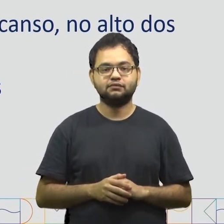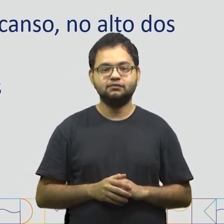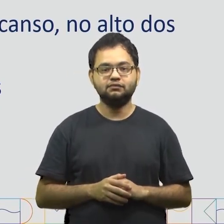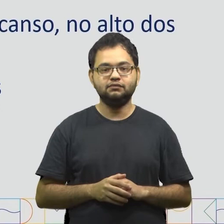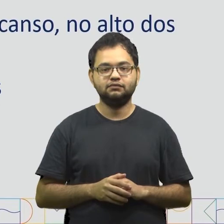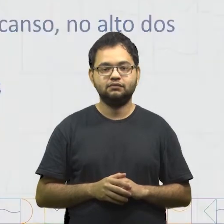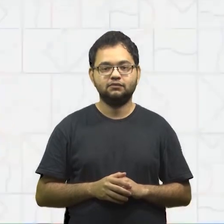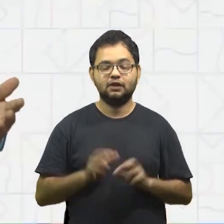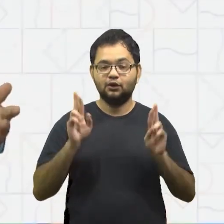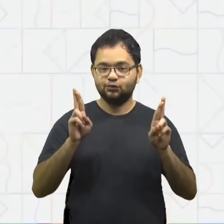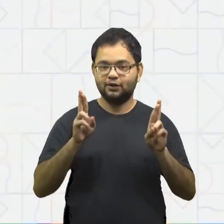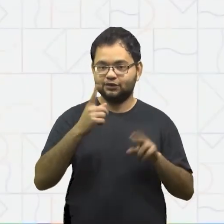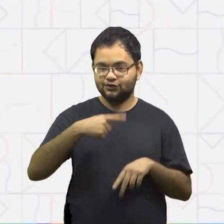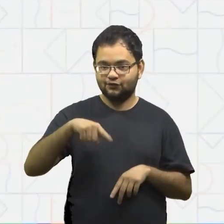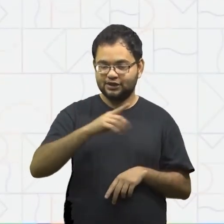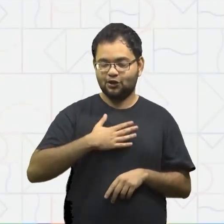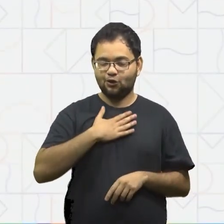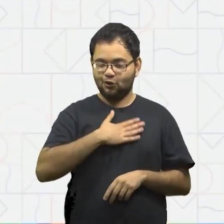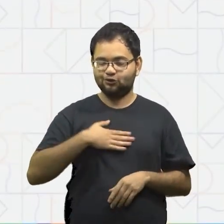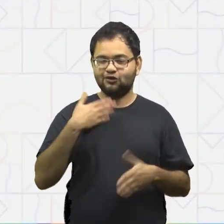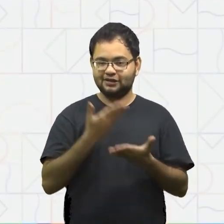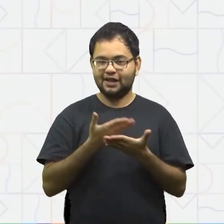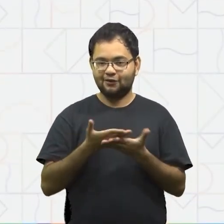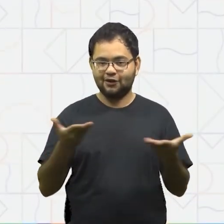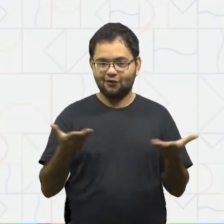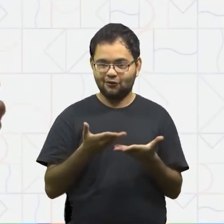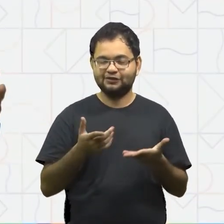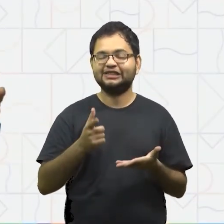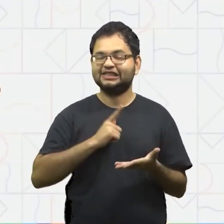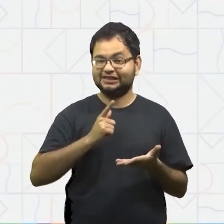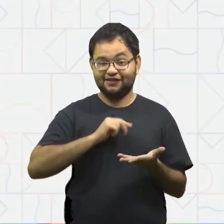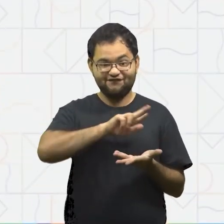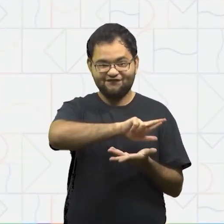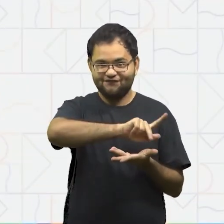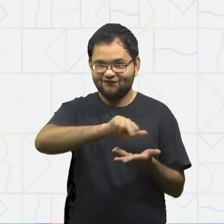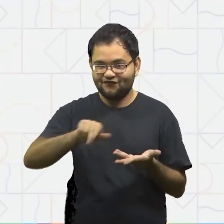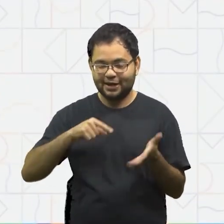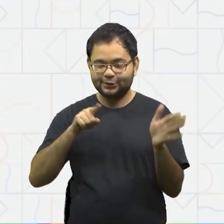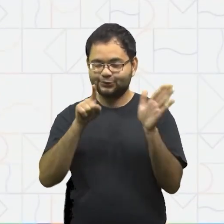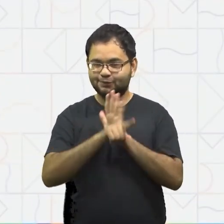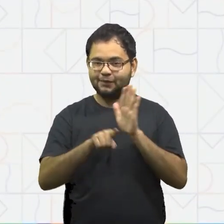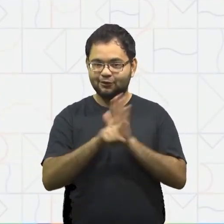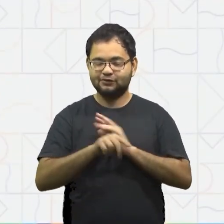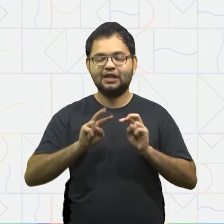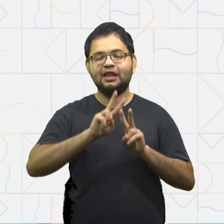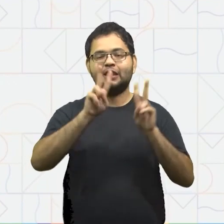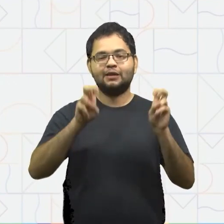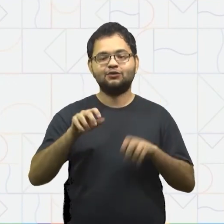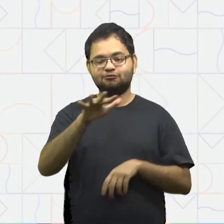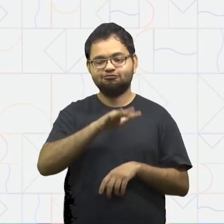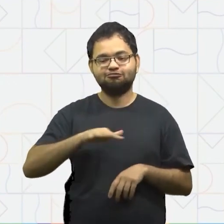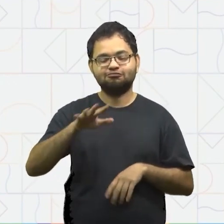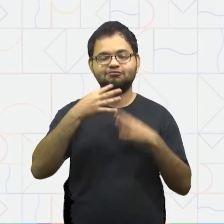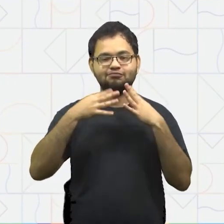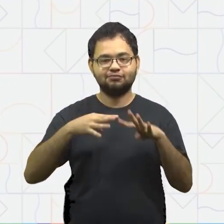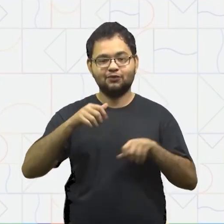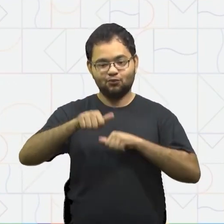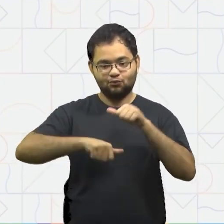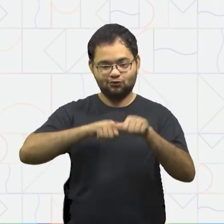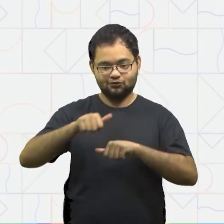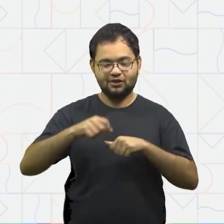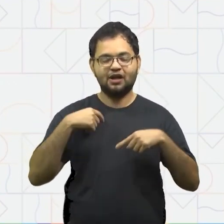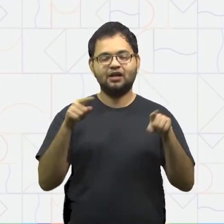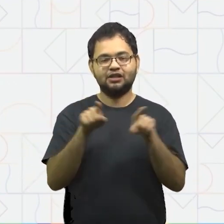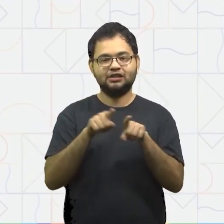colonização do Brasil Espero que você tenha curtido nossa aula cheia de atividades sobre as transformações do Meio natural